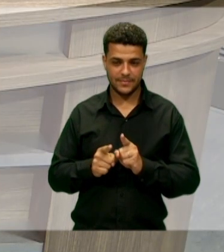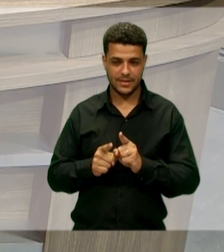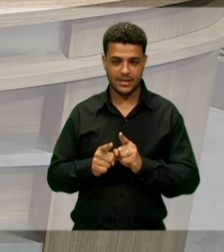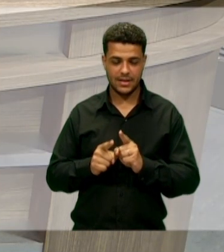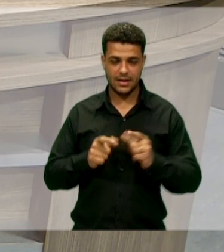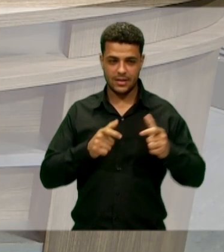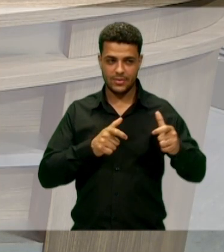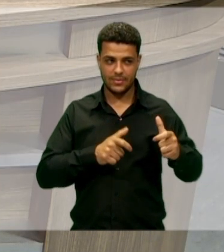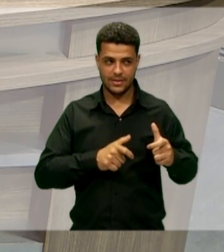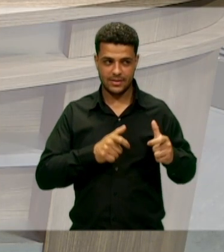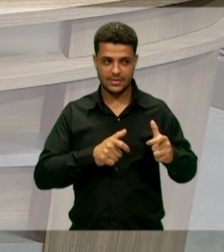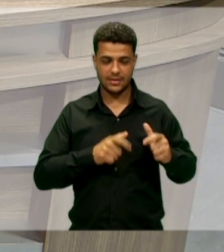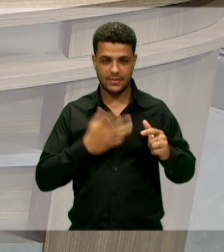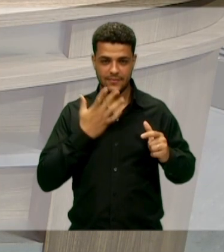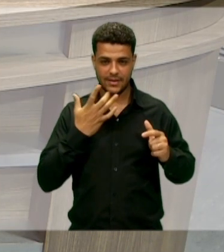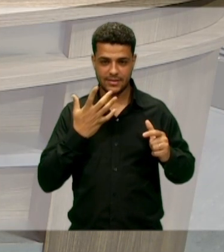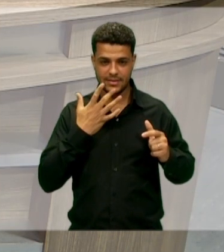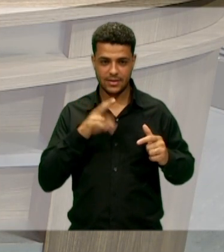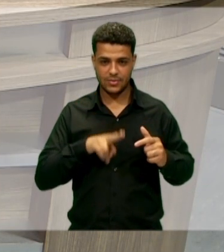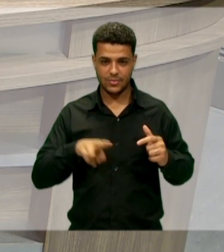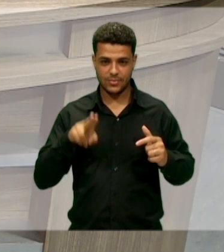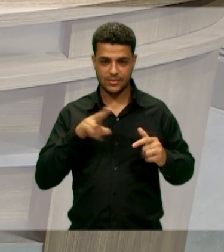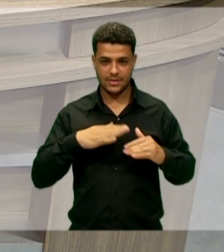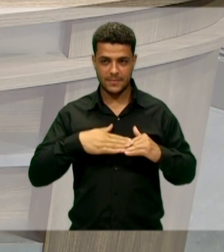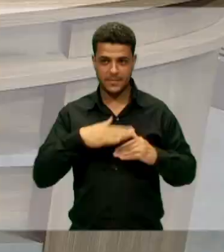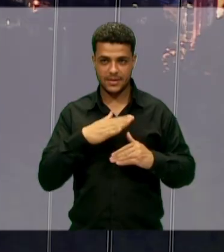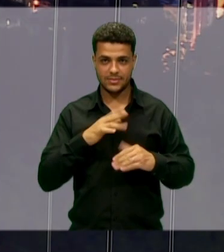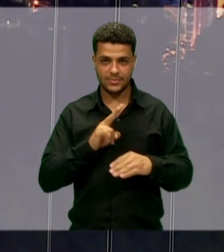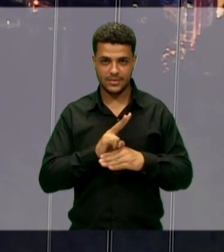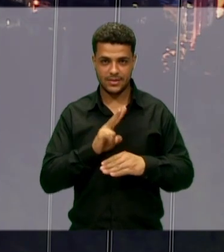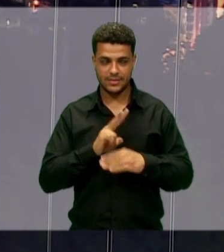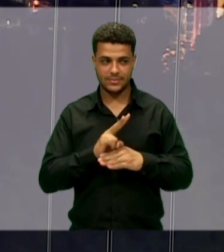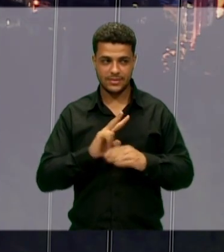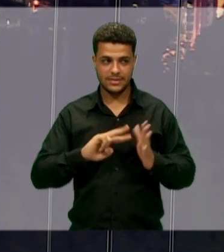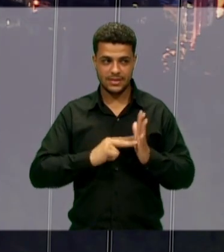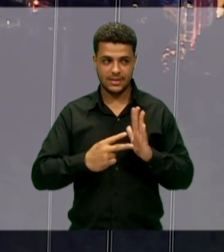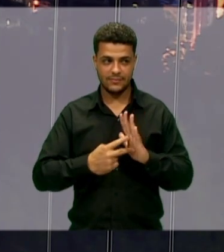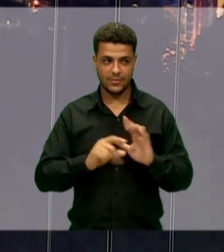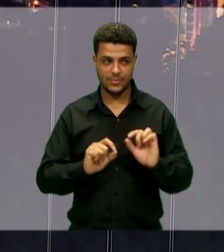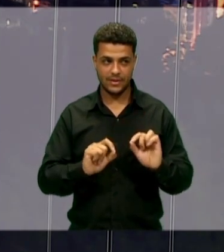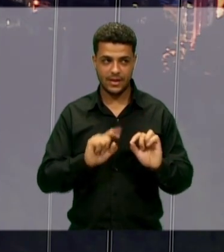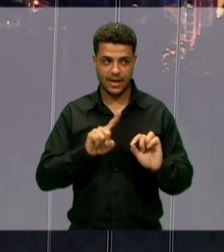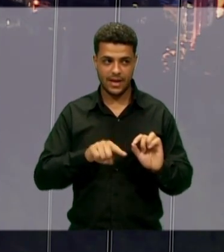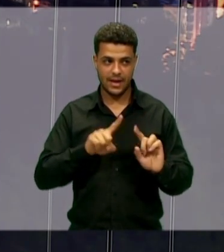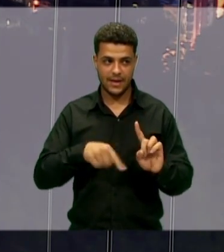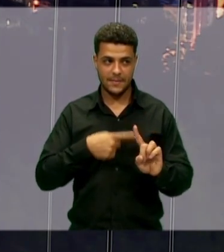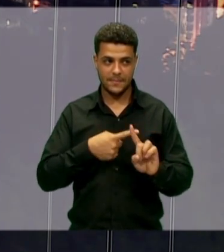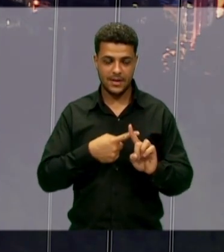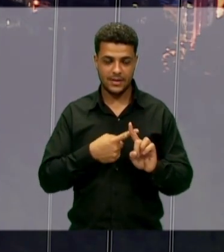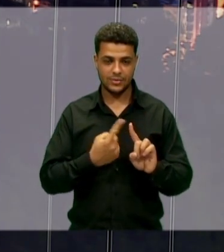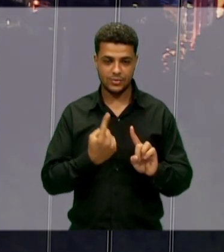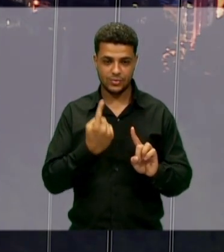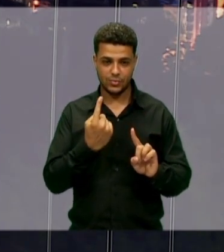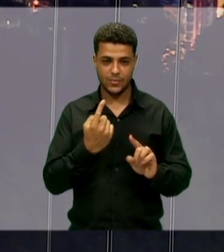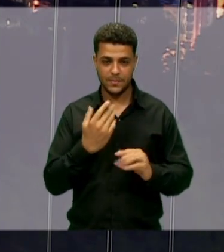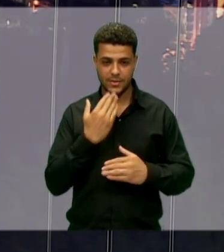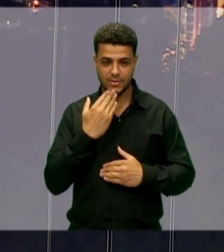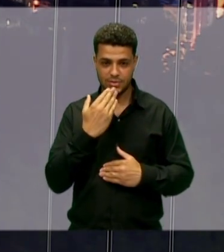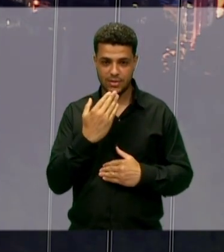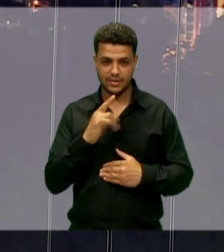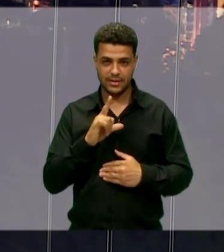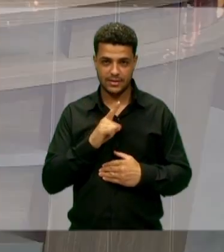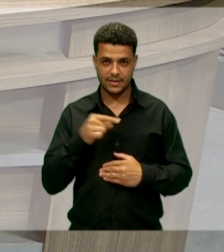vezes localizada, facilita uma cirurgia mais conservadora, né? Ou seja, é mais um motivo para se ter